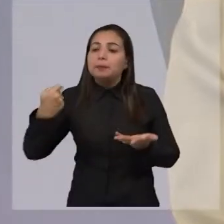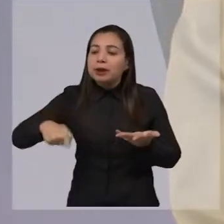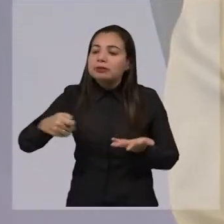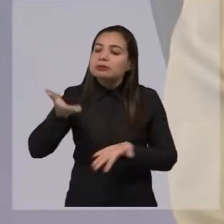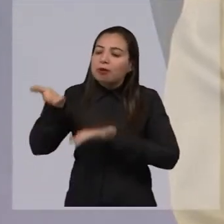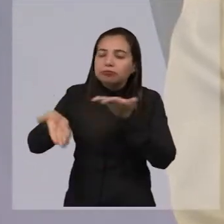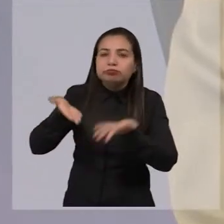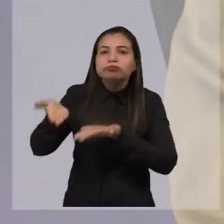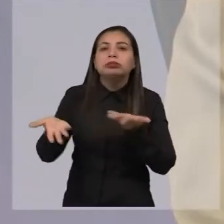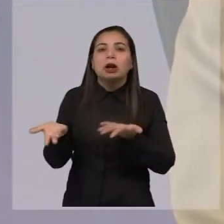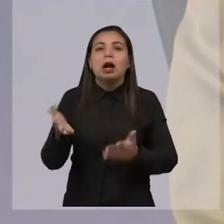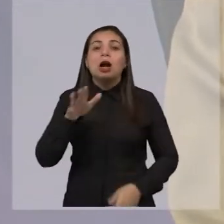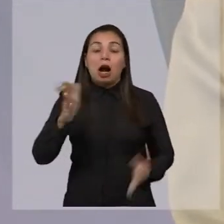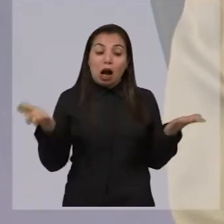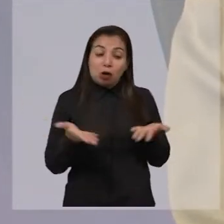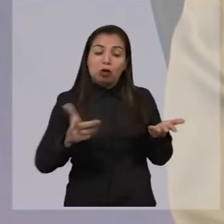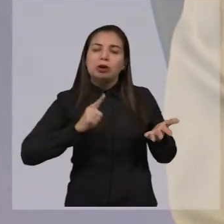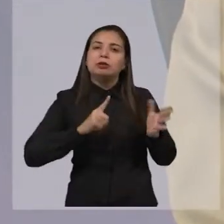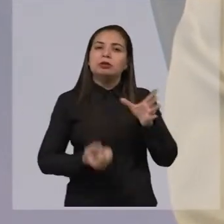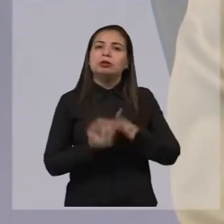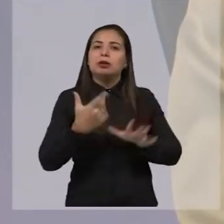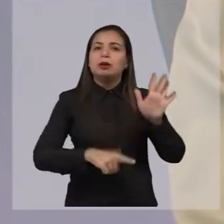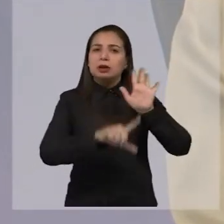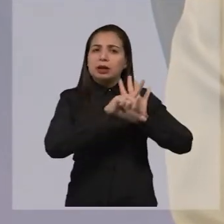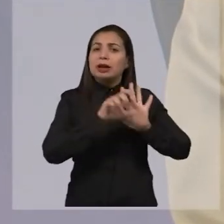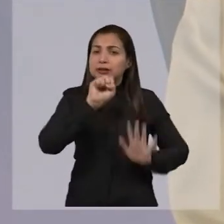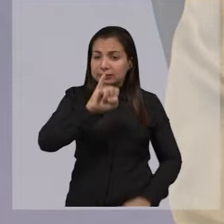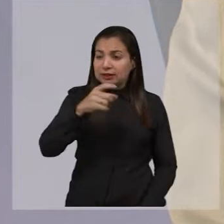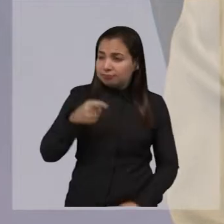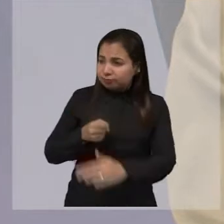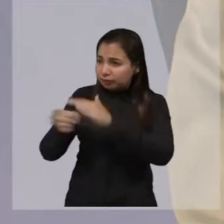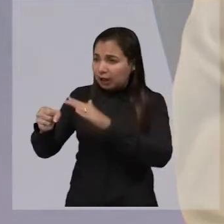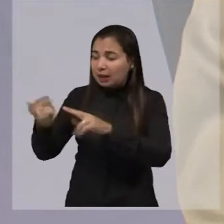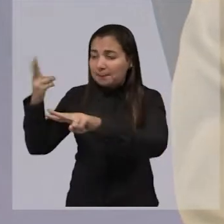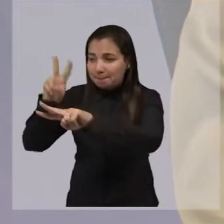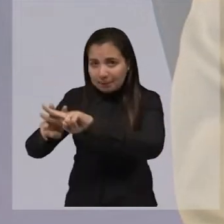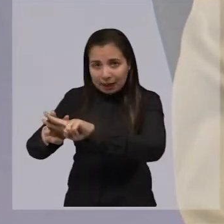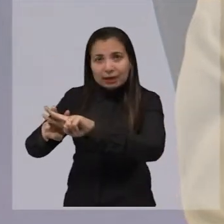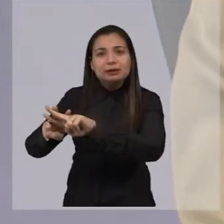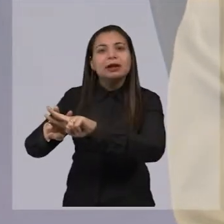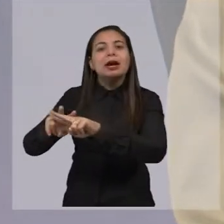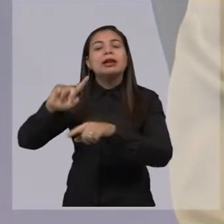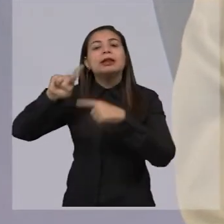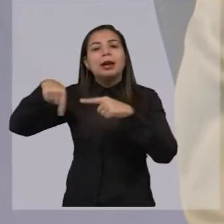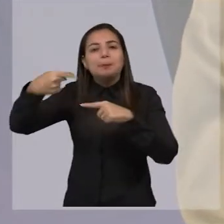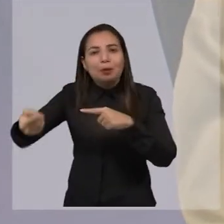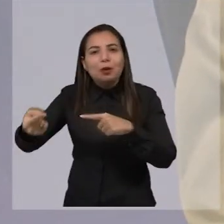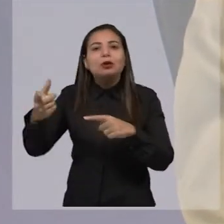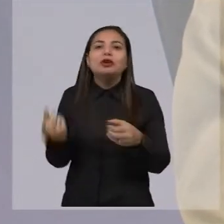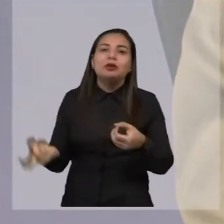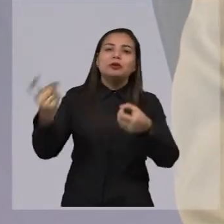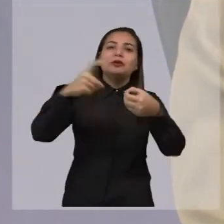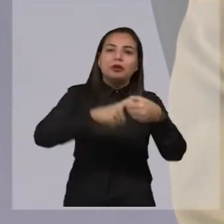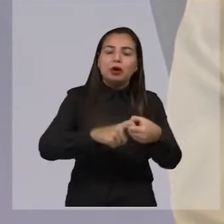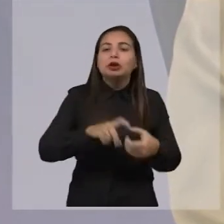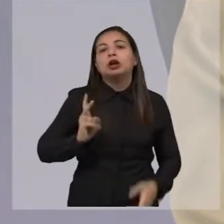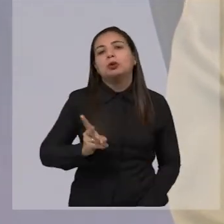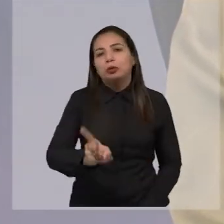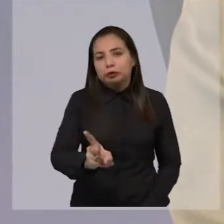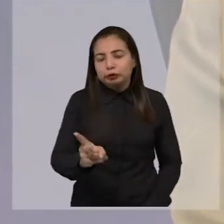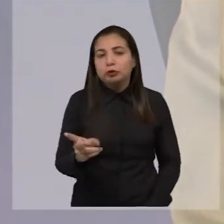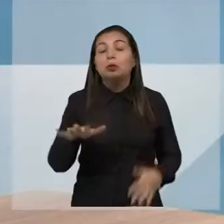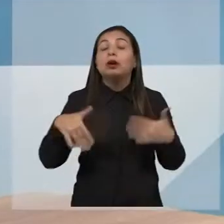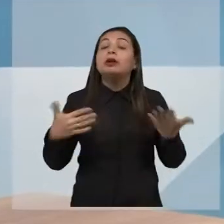agora, para eles não terem a progressão de regime, porque você bota um cara desse dentro da cadeia, pouco tempo ele está fora, porque o regime progride e ele vai continuar, não é,